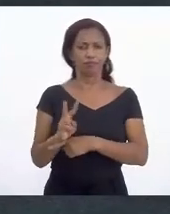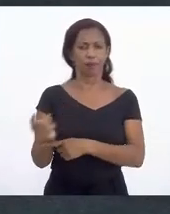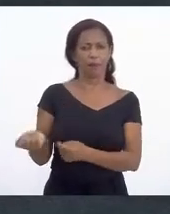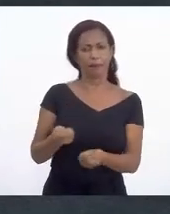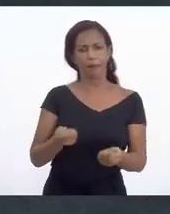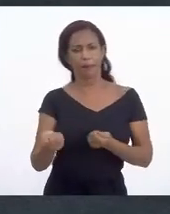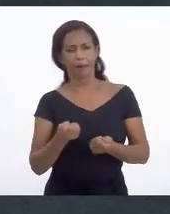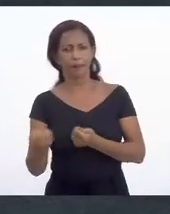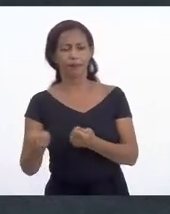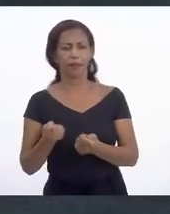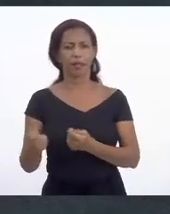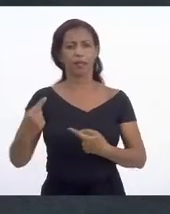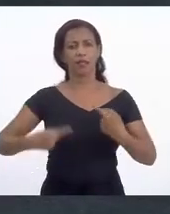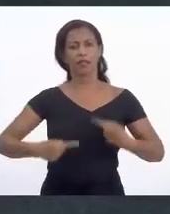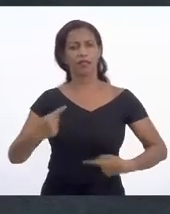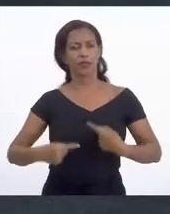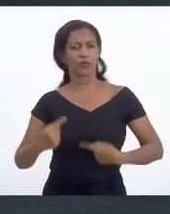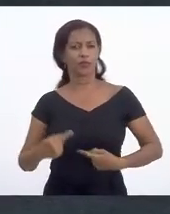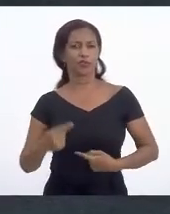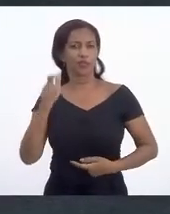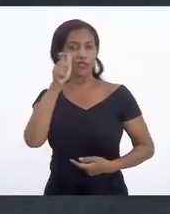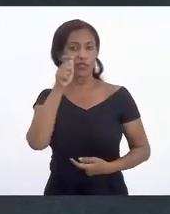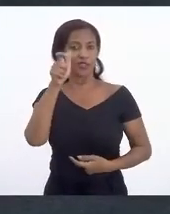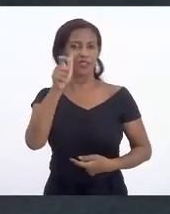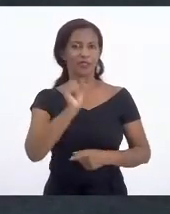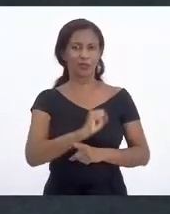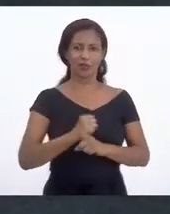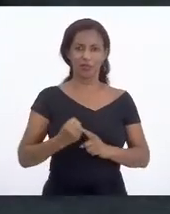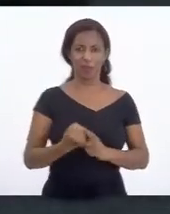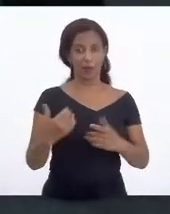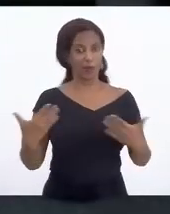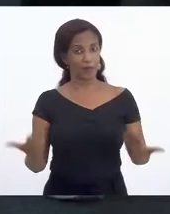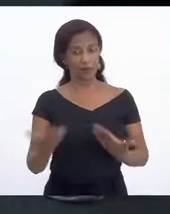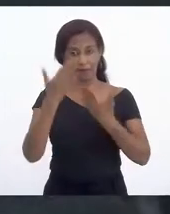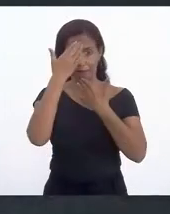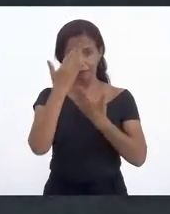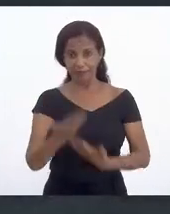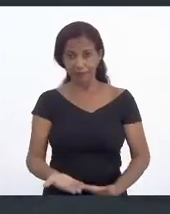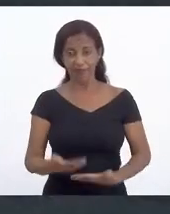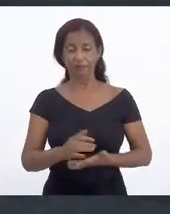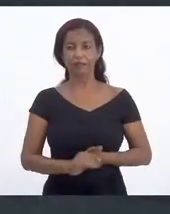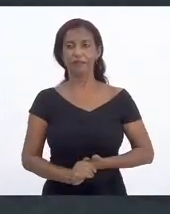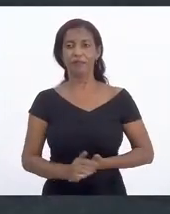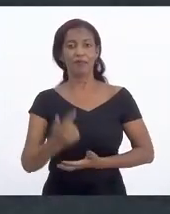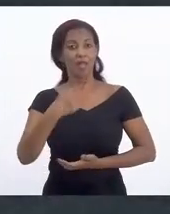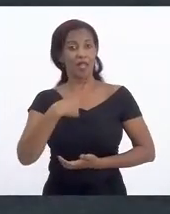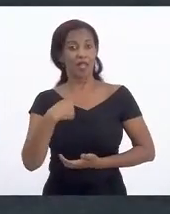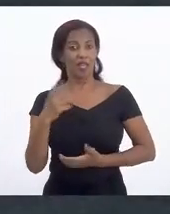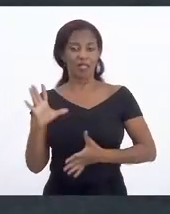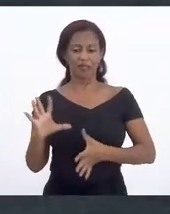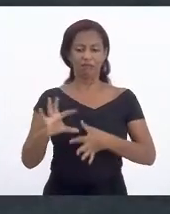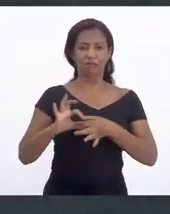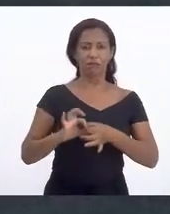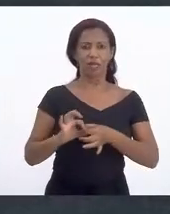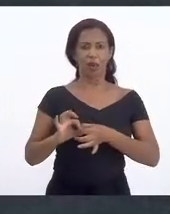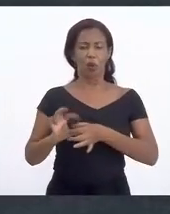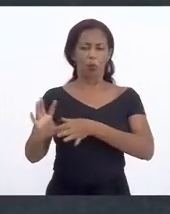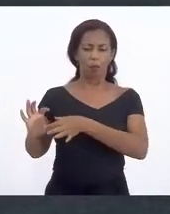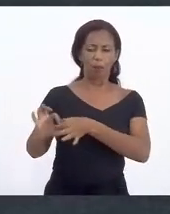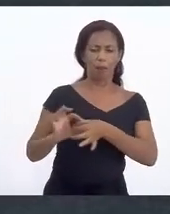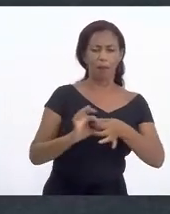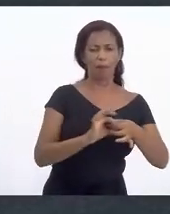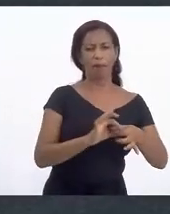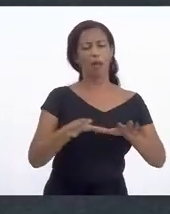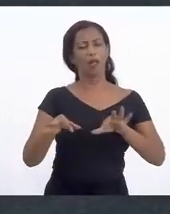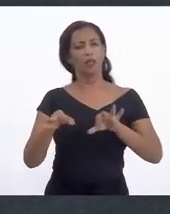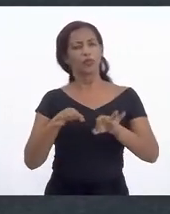e controle das políticas habitacionais de interesse social. Portanto, quero agradecer. Esse integra um conjunto de projetos que nós